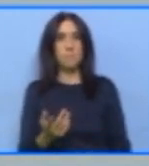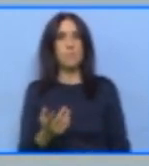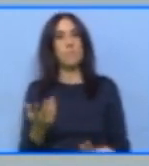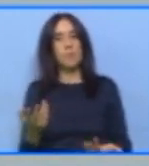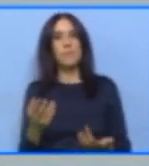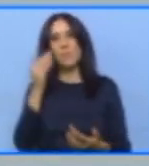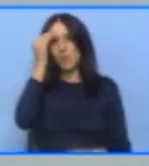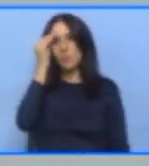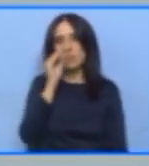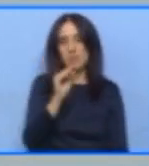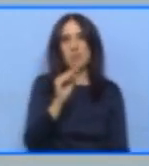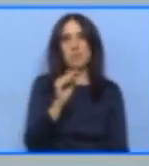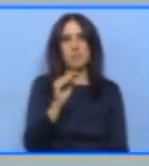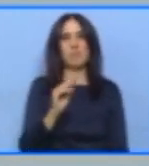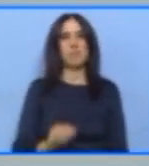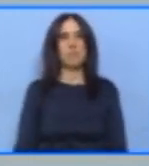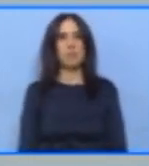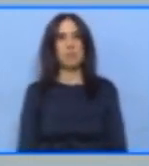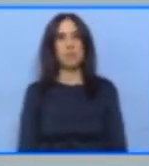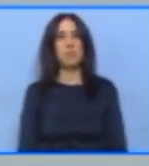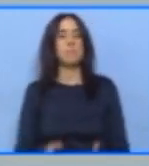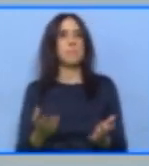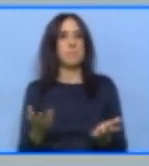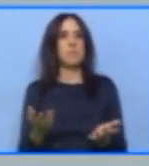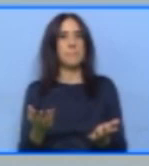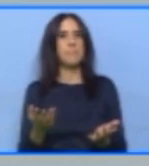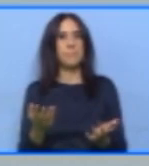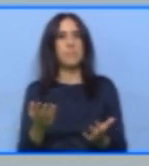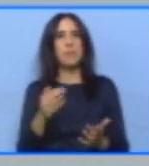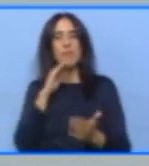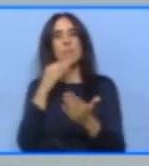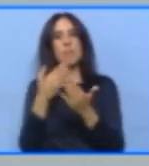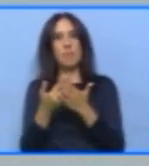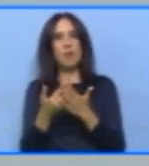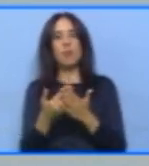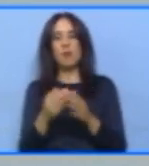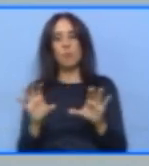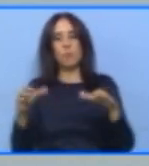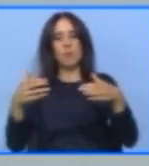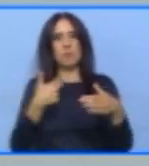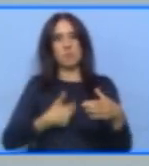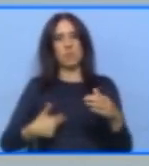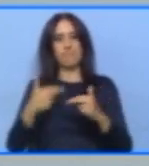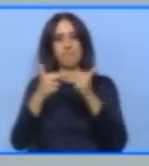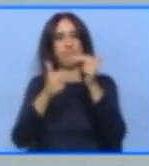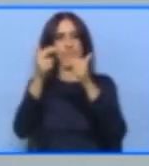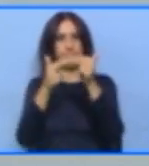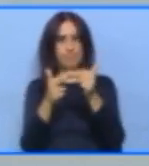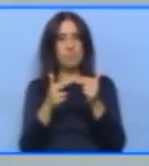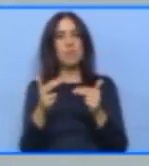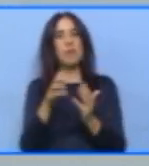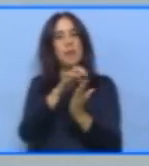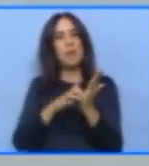para aconselhar, para construir a comunidade cristã, para anunciar o